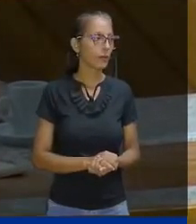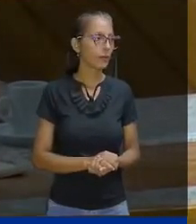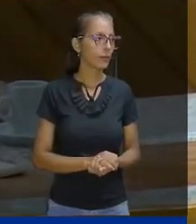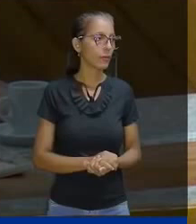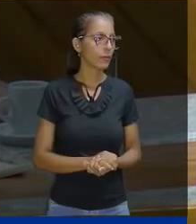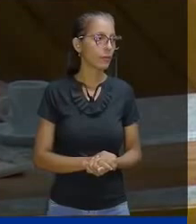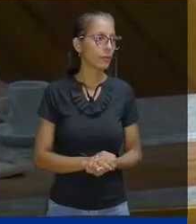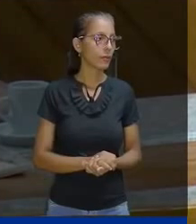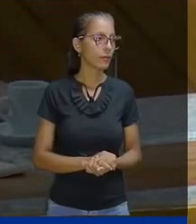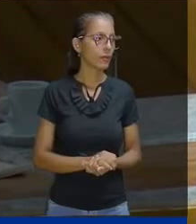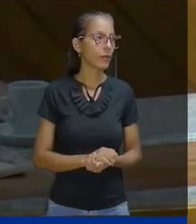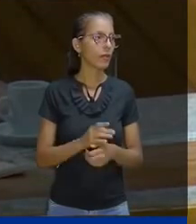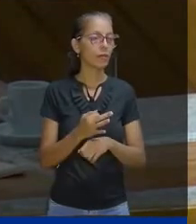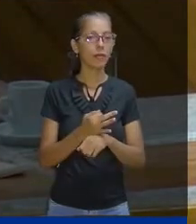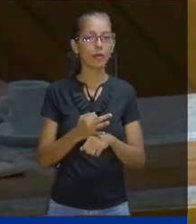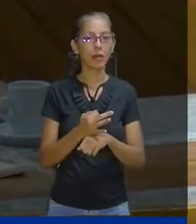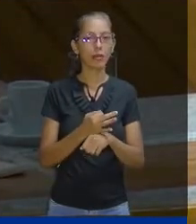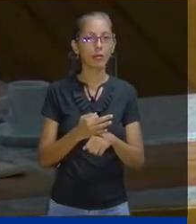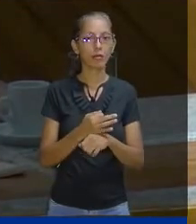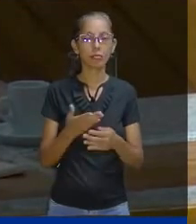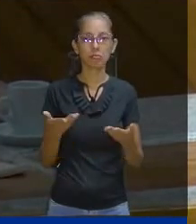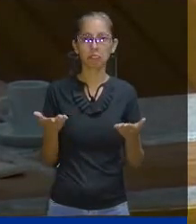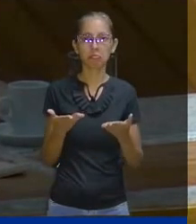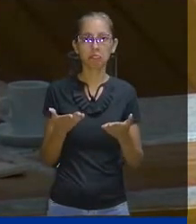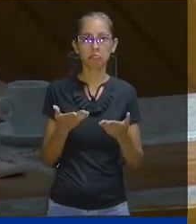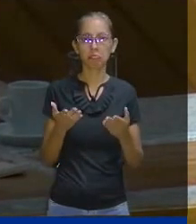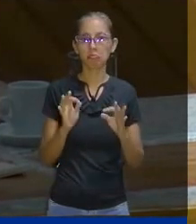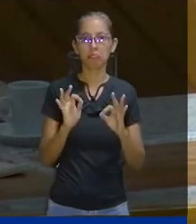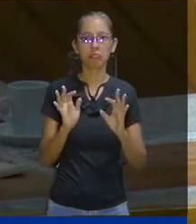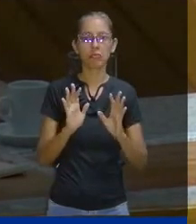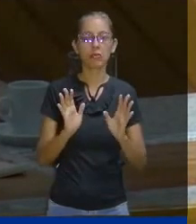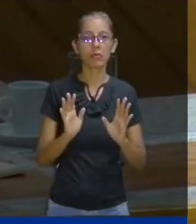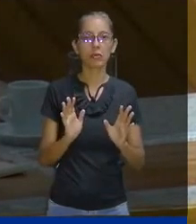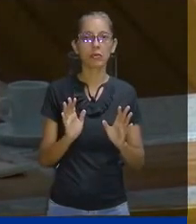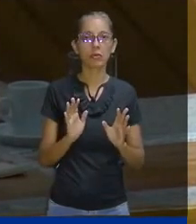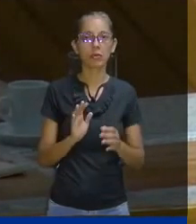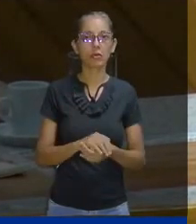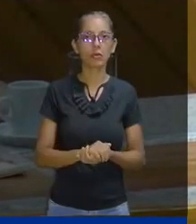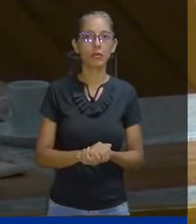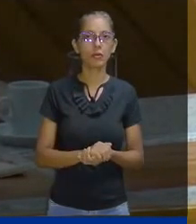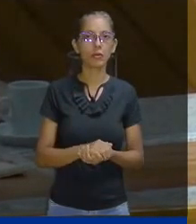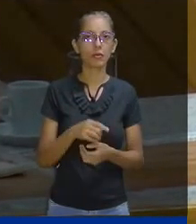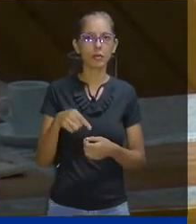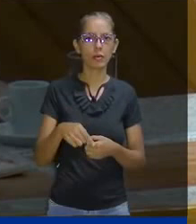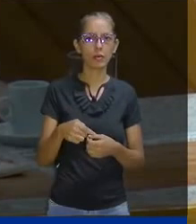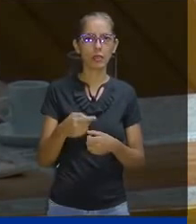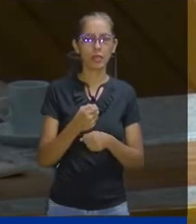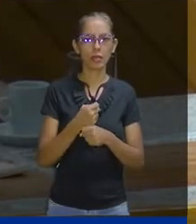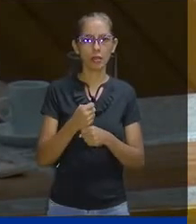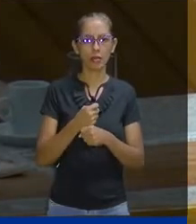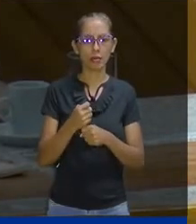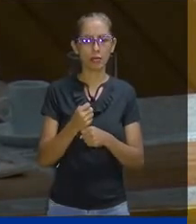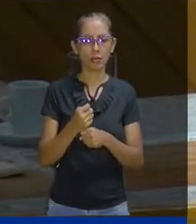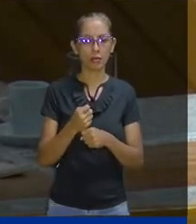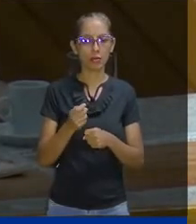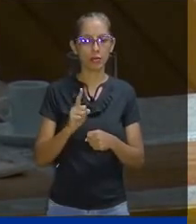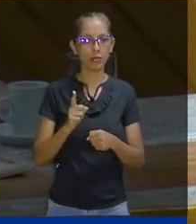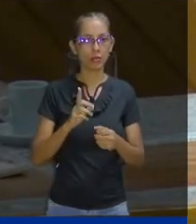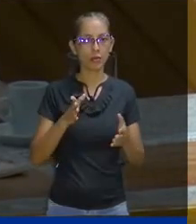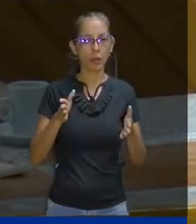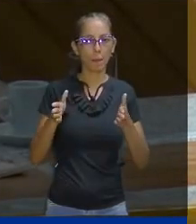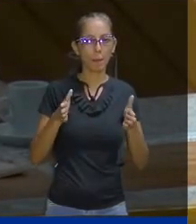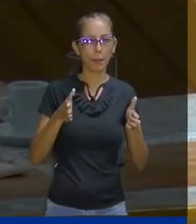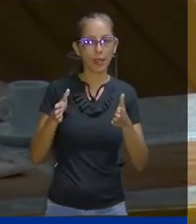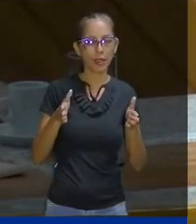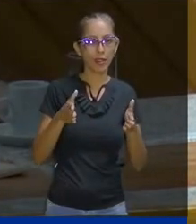agora. Ocorre que eu não tenho férias vencidas, só as que já estão desse ano. Mas se eu for marcar férias nesse período, que a